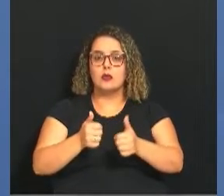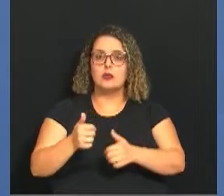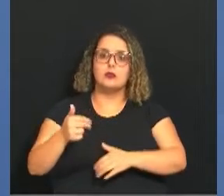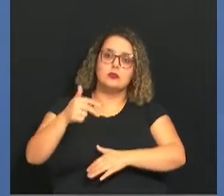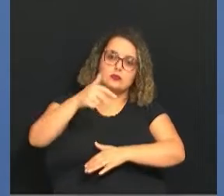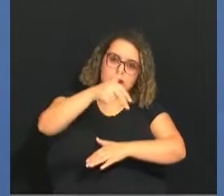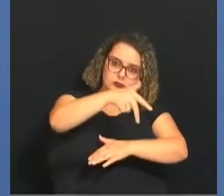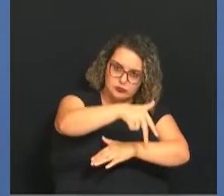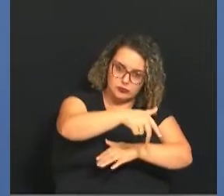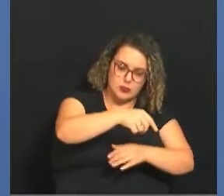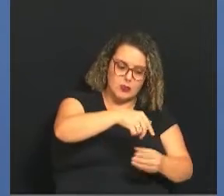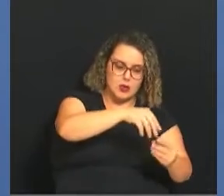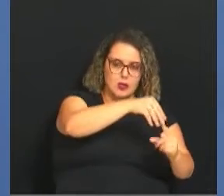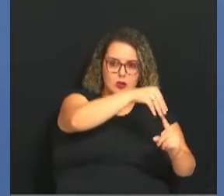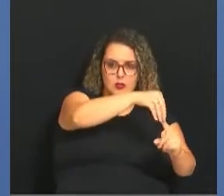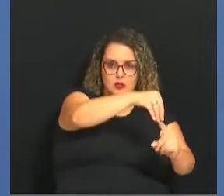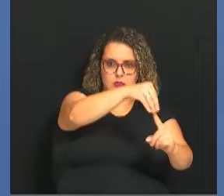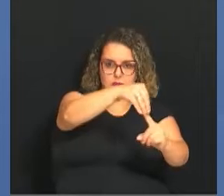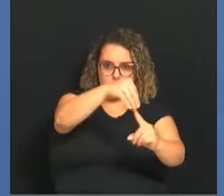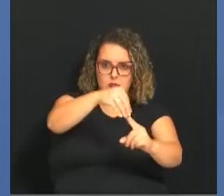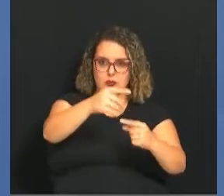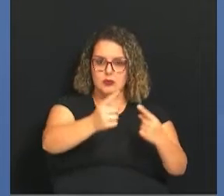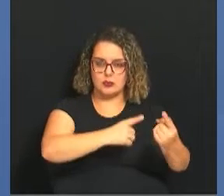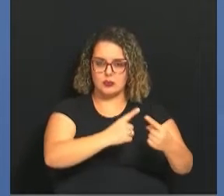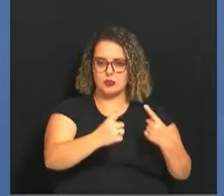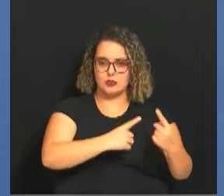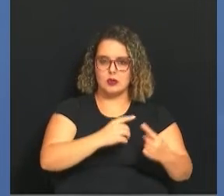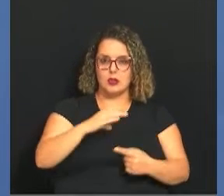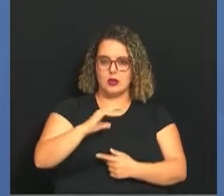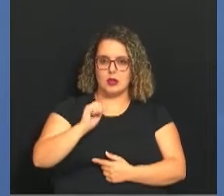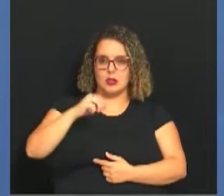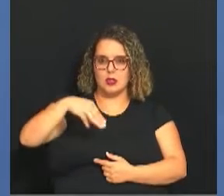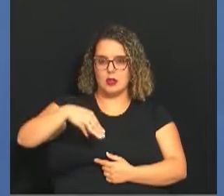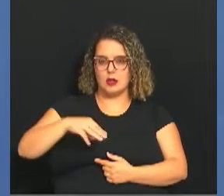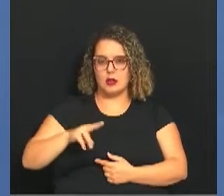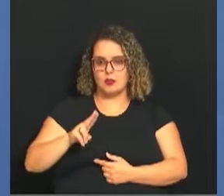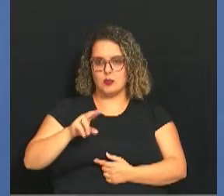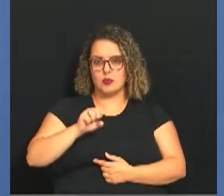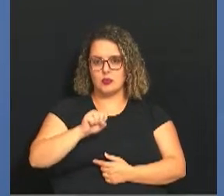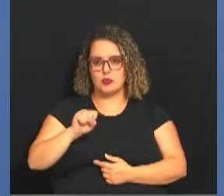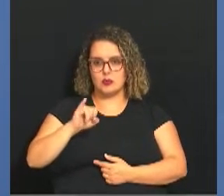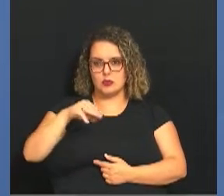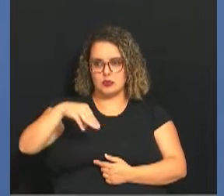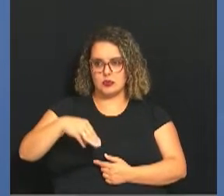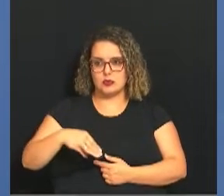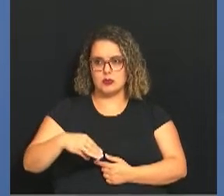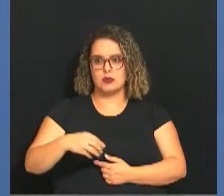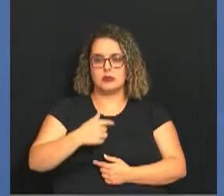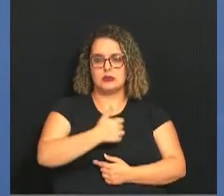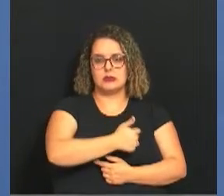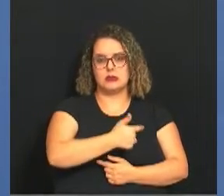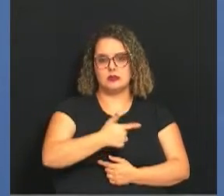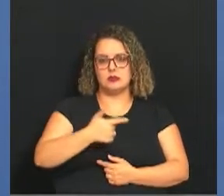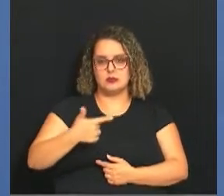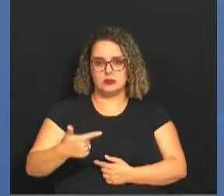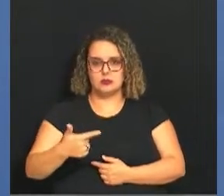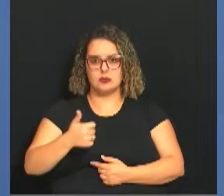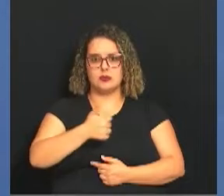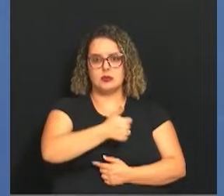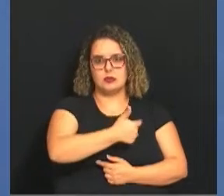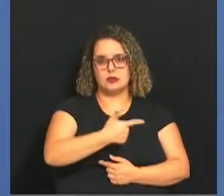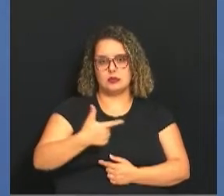em pontos ainda distintos ali na Avenida Camusim, utilizando as linhas 122,